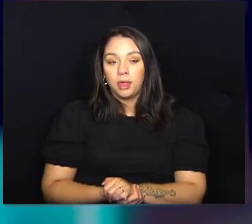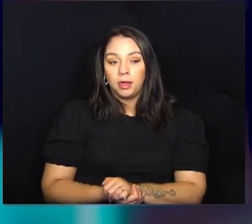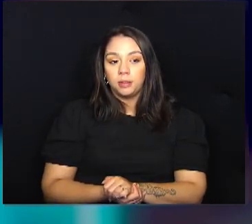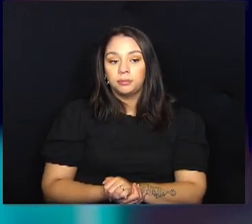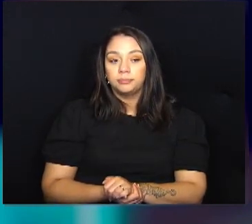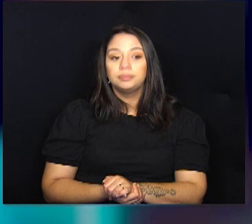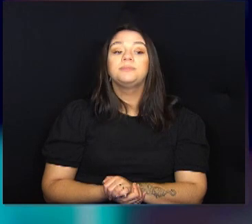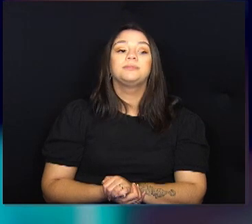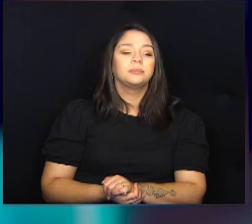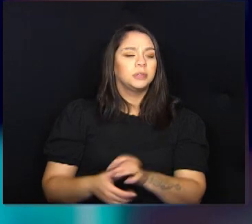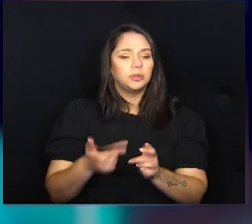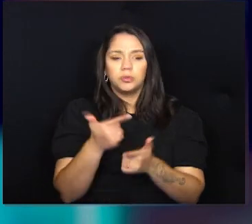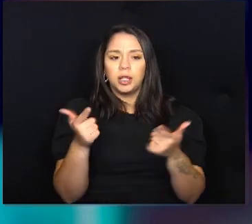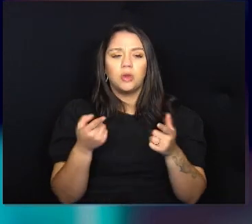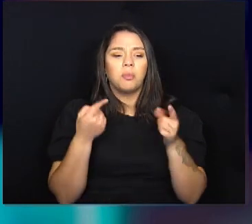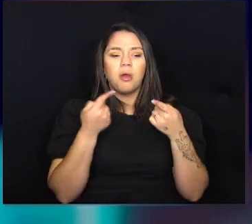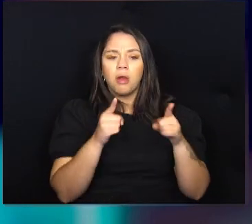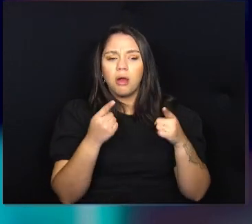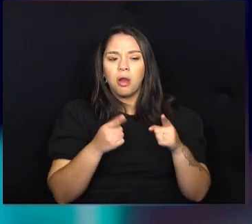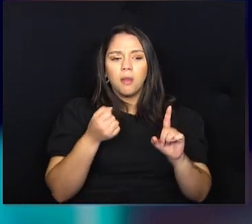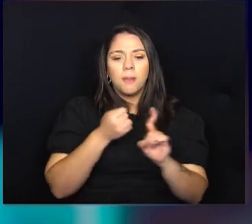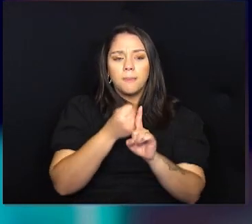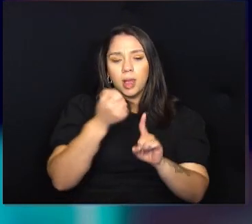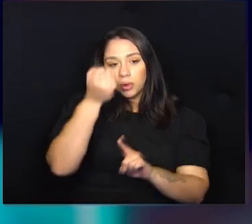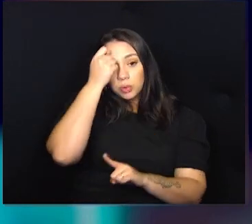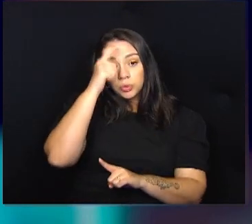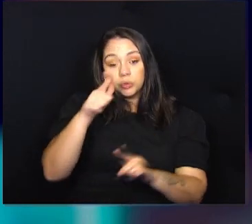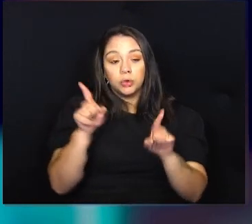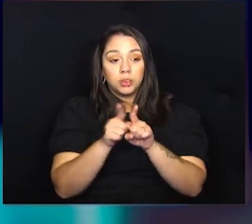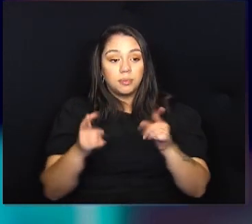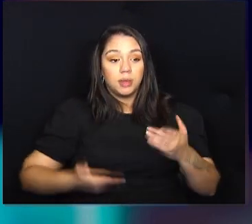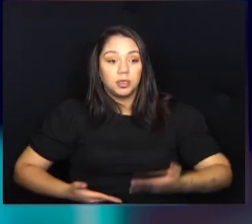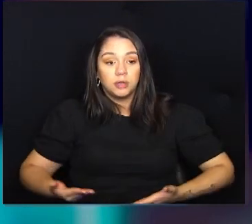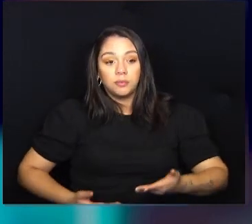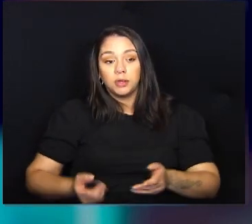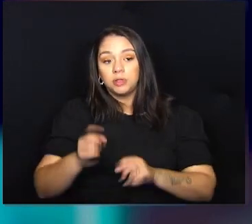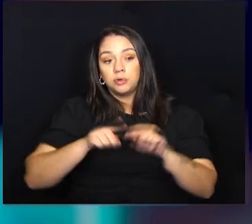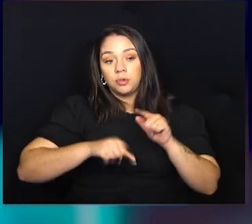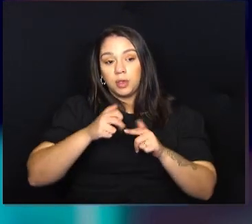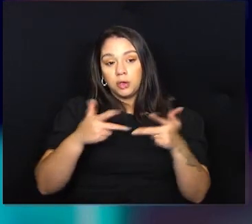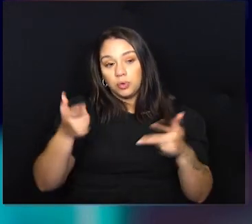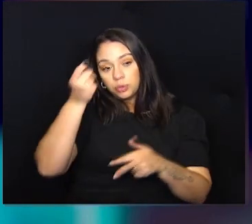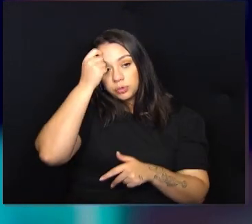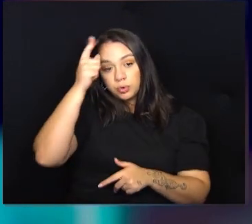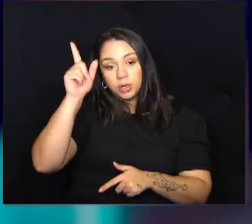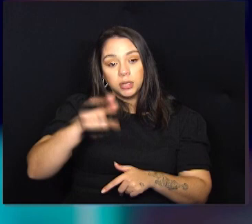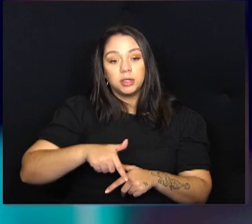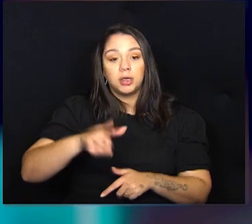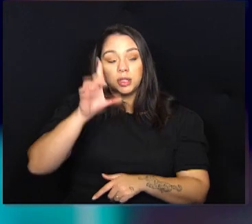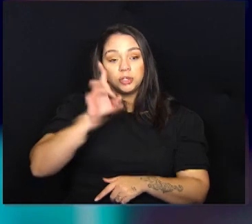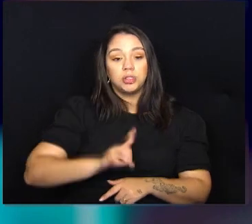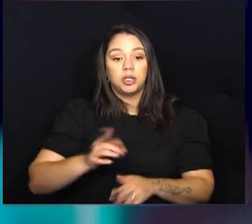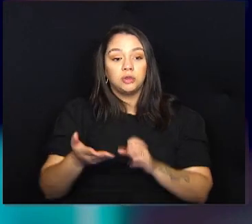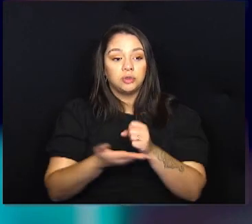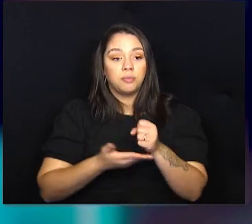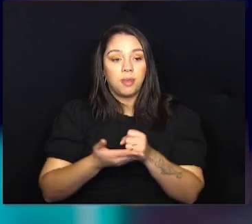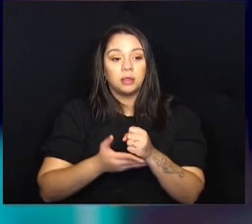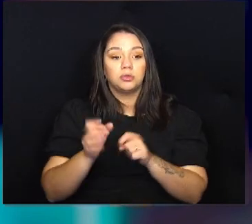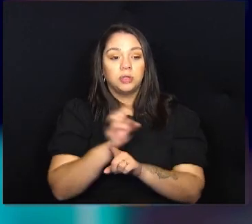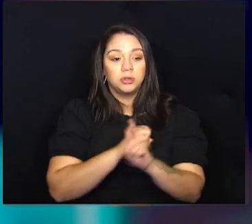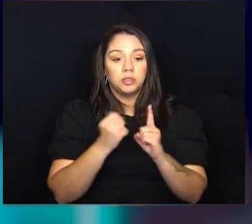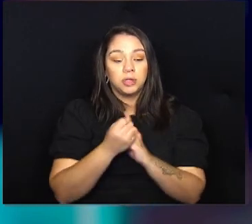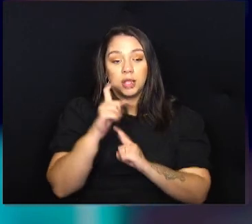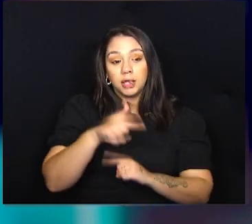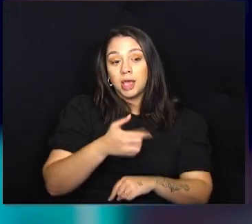inquestionável o impacto do acesso à cultura, aos serviços e bens culturais considerados como direitos básicos que se tem na sociedade. A cultura promove o bem-estar